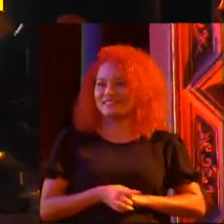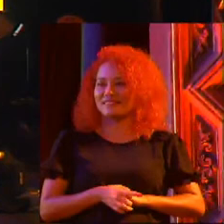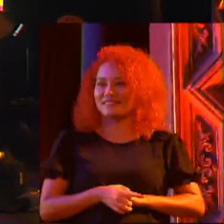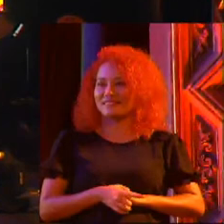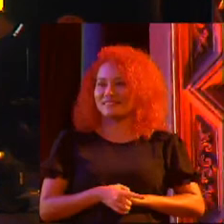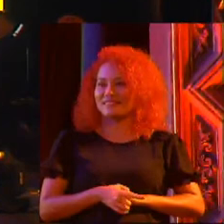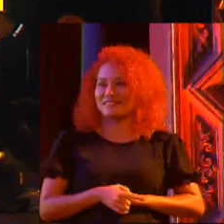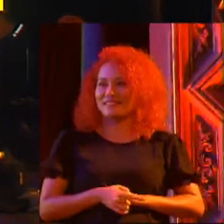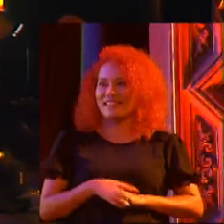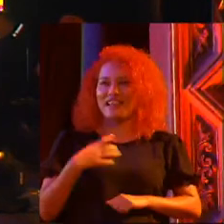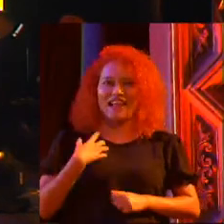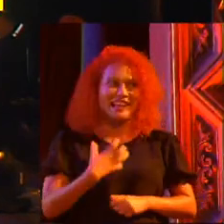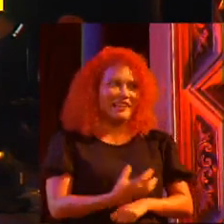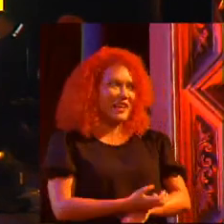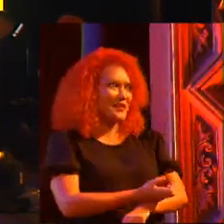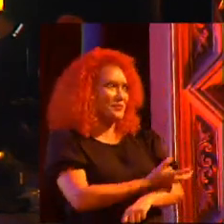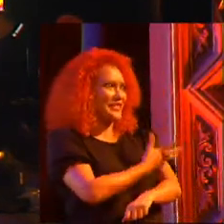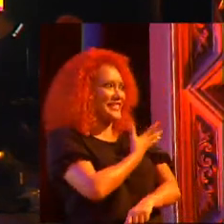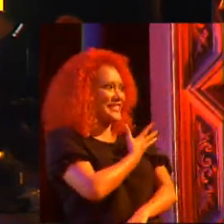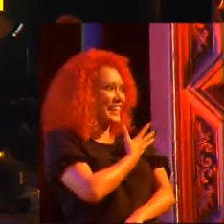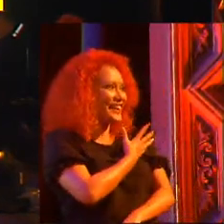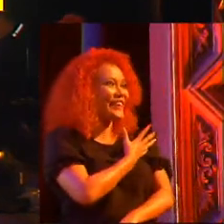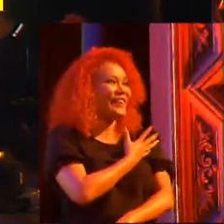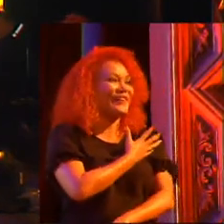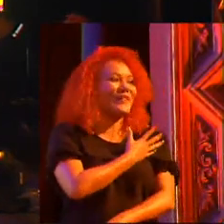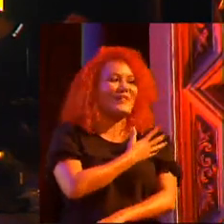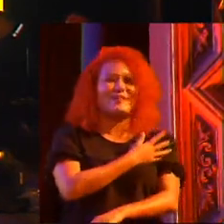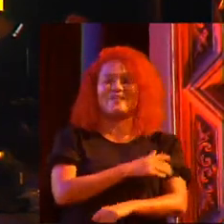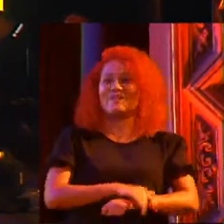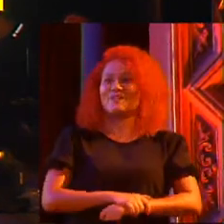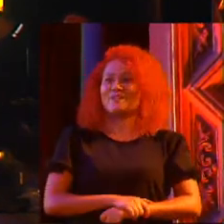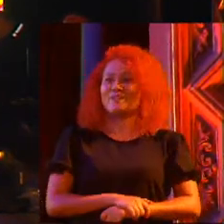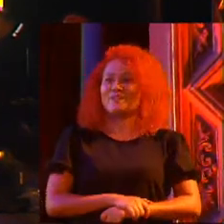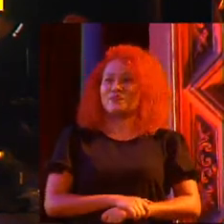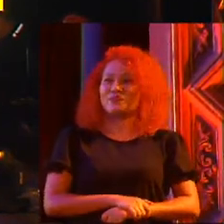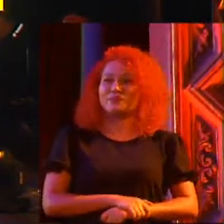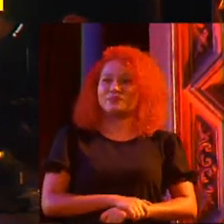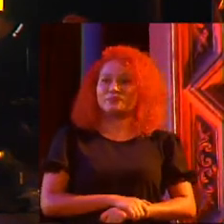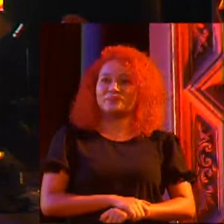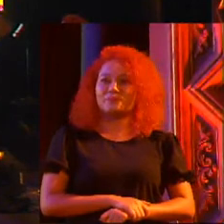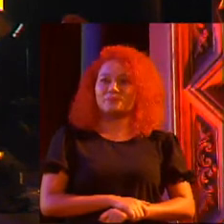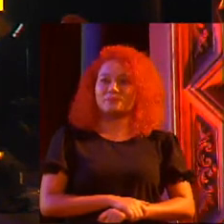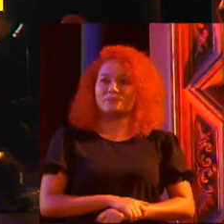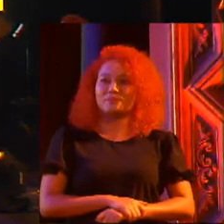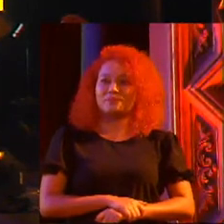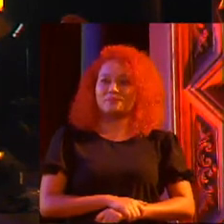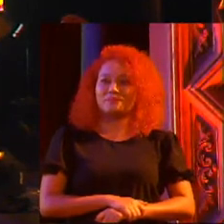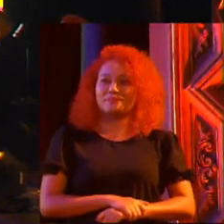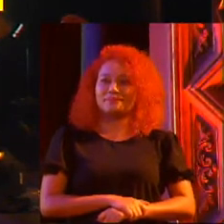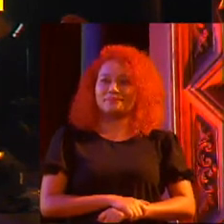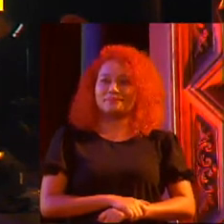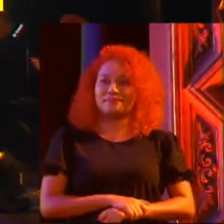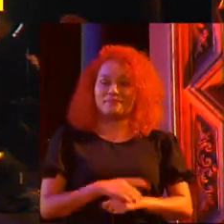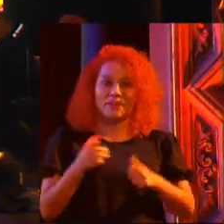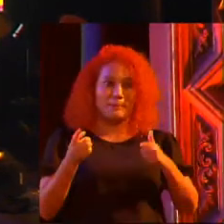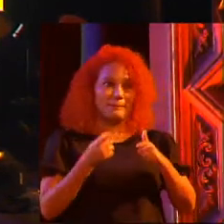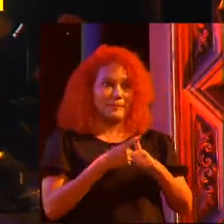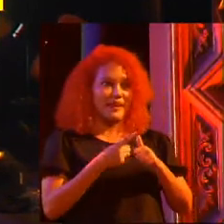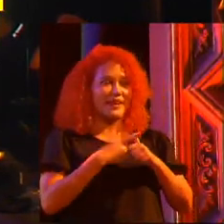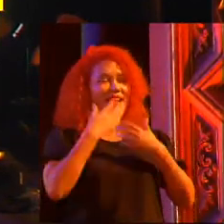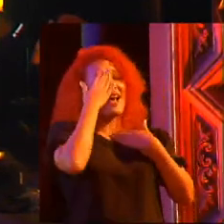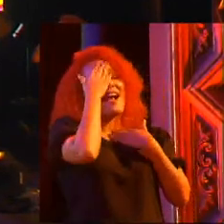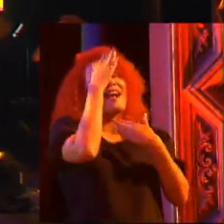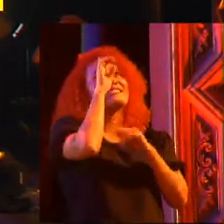Que emoção! Nossa, que emoção, gente! É, primeiramente, queria agradecer a